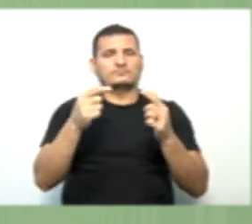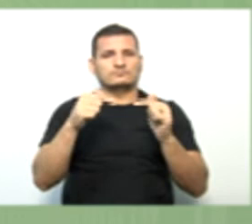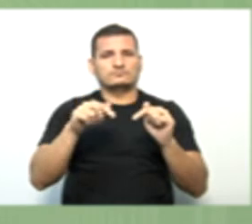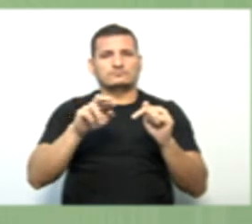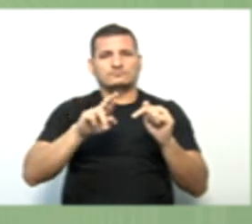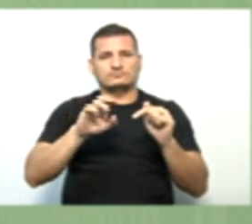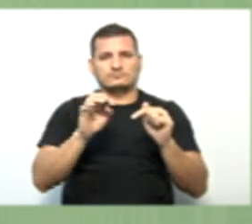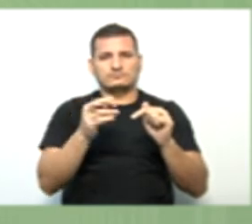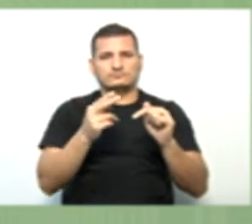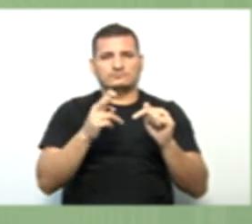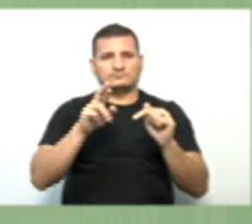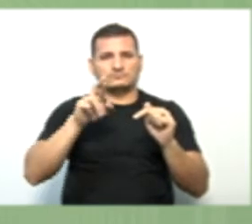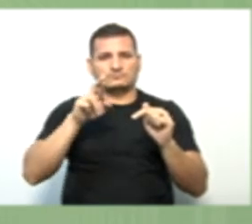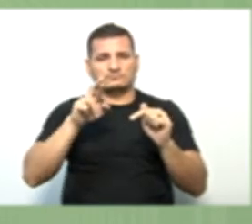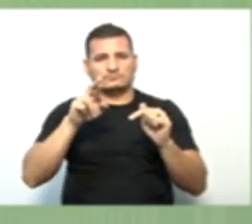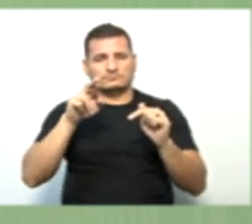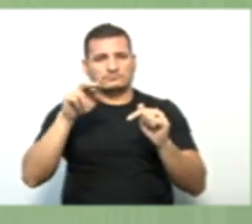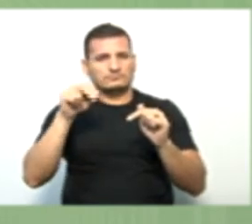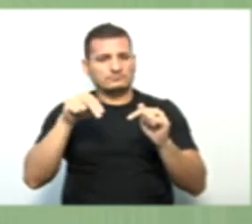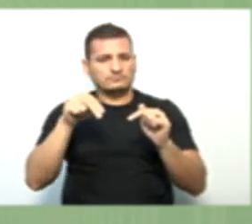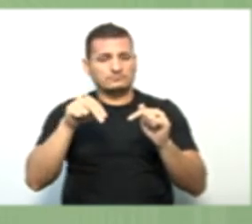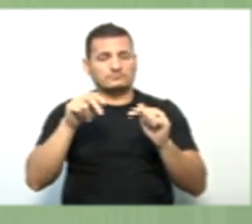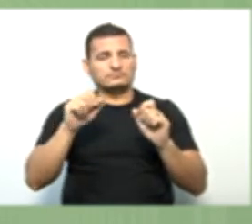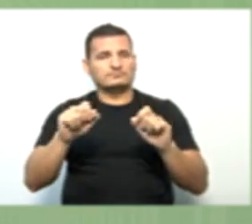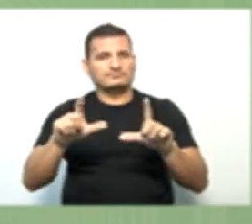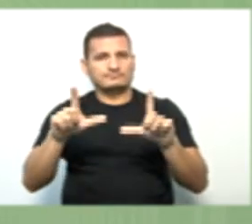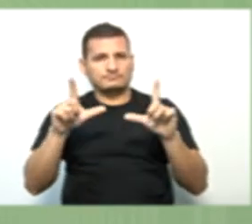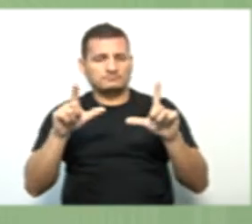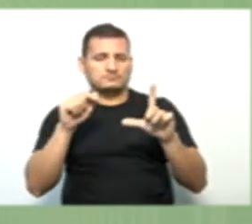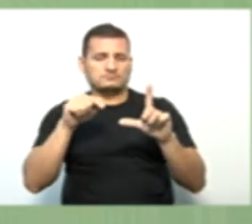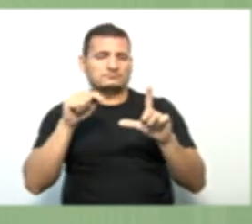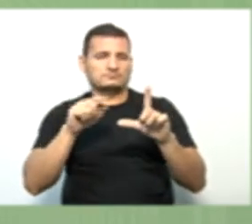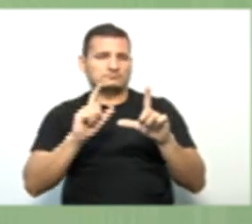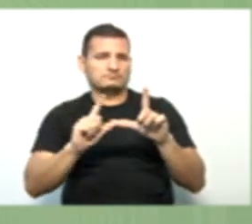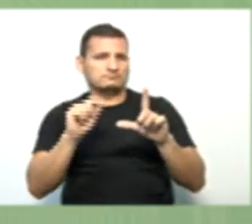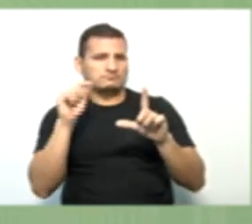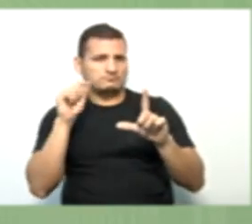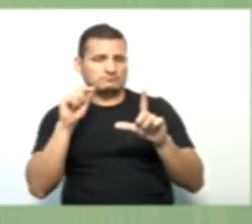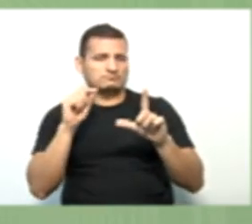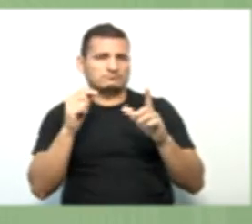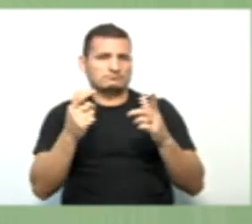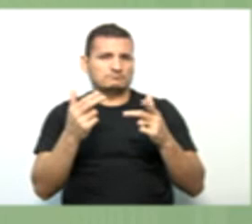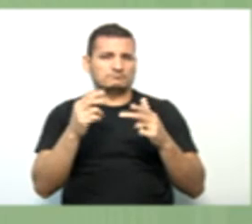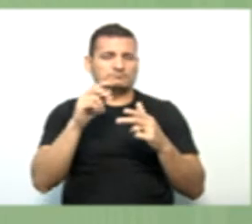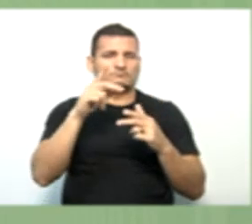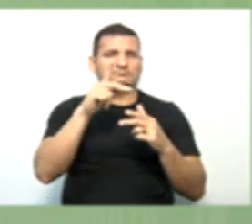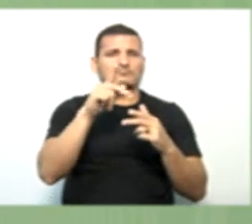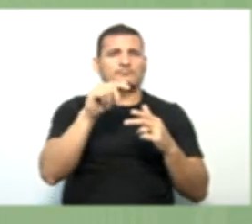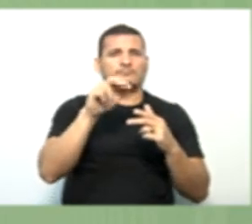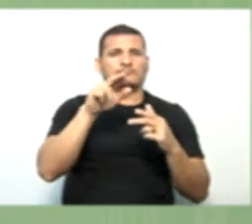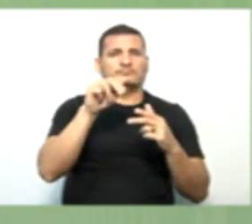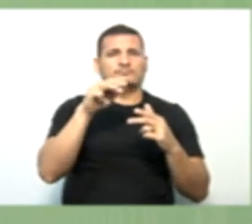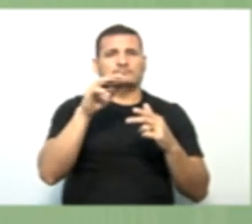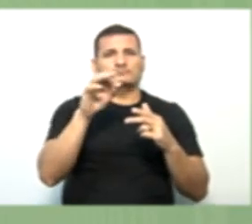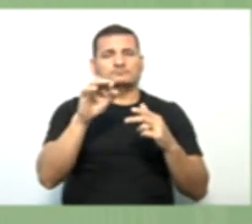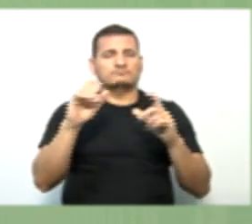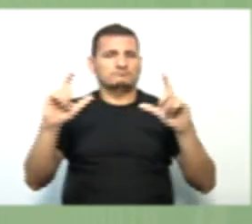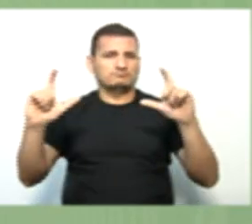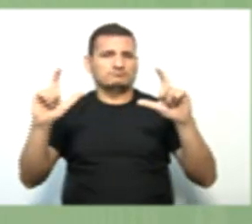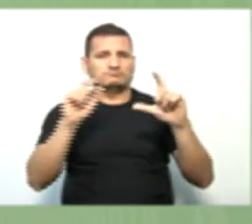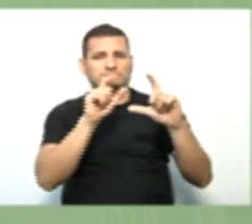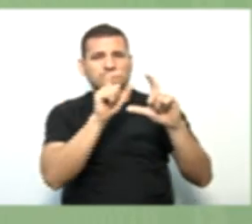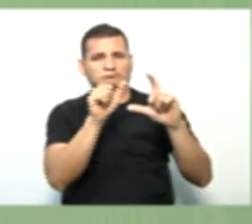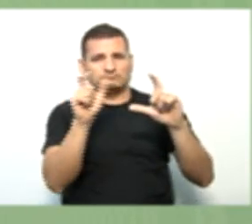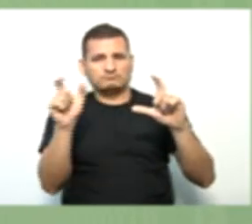valor. Esse return valor ele é opcional, assim como os parâmetros. Quer dizer, eu posso ter uma função que não recebe parâmetro